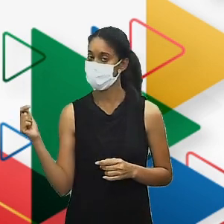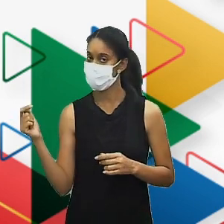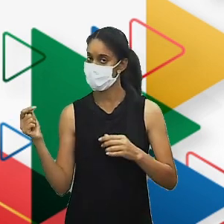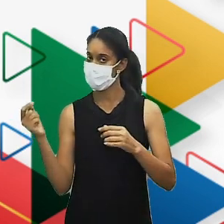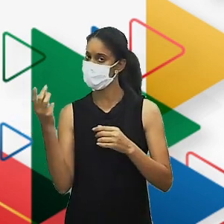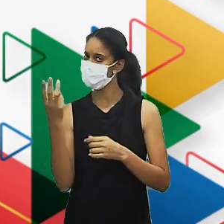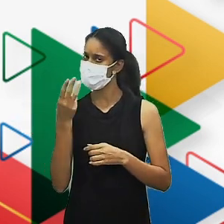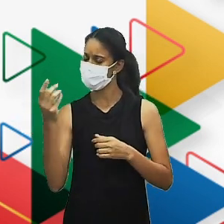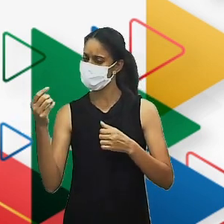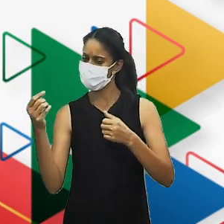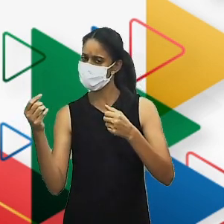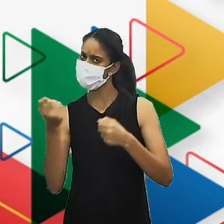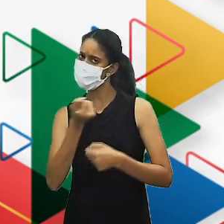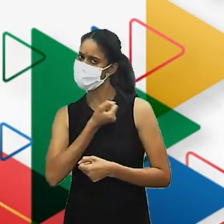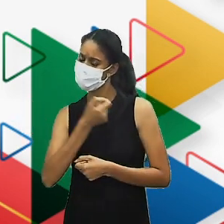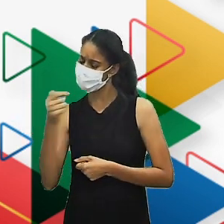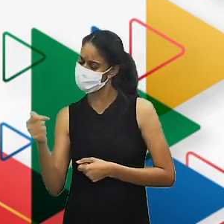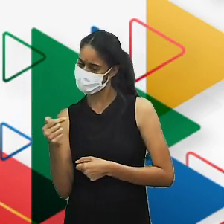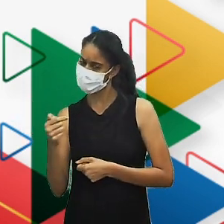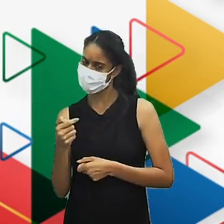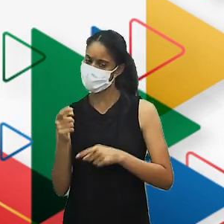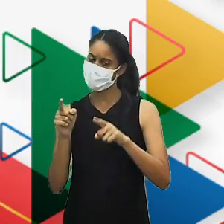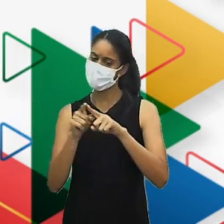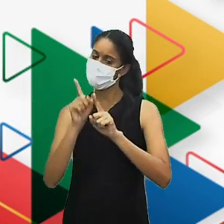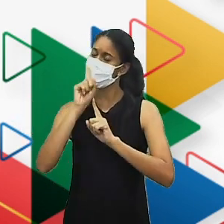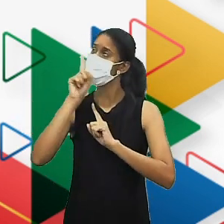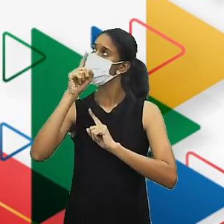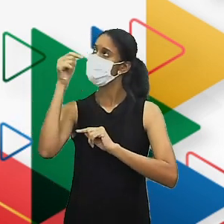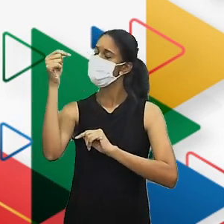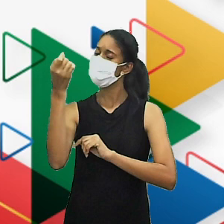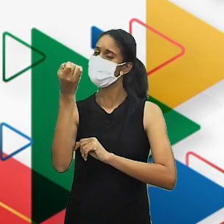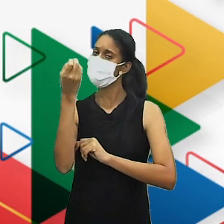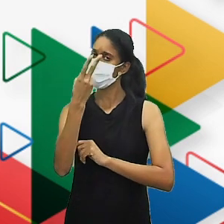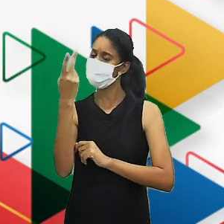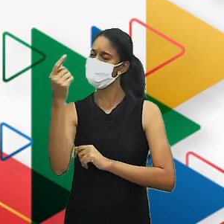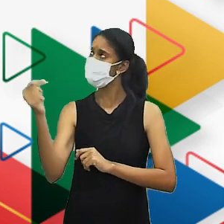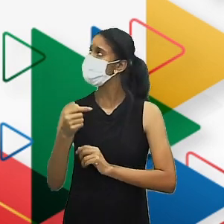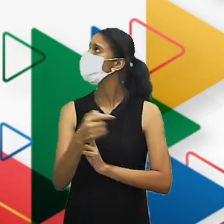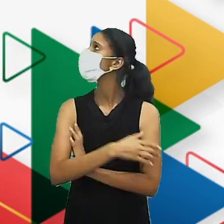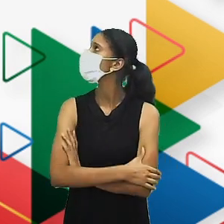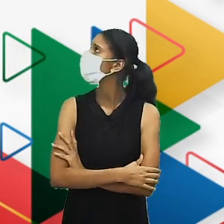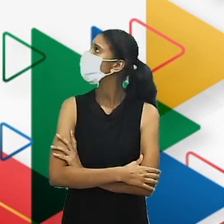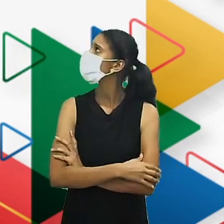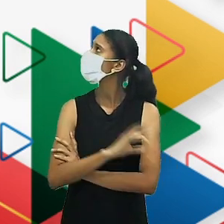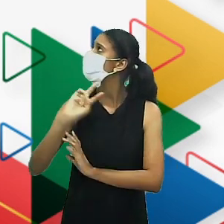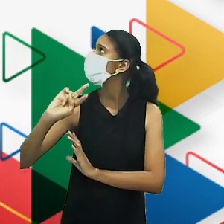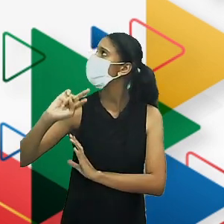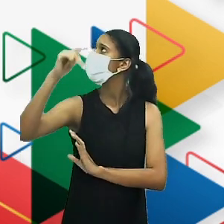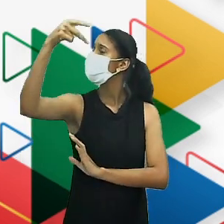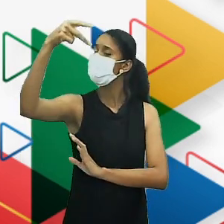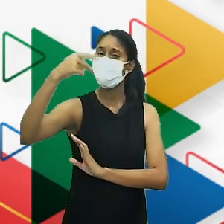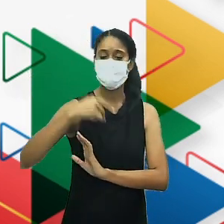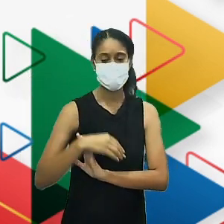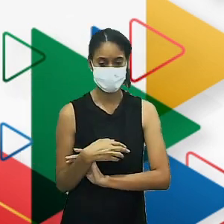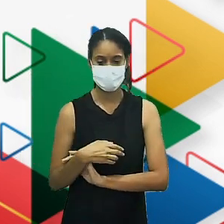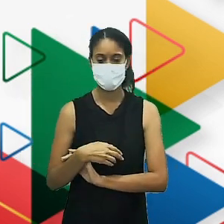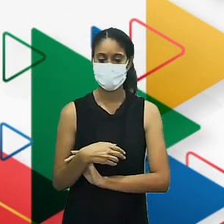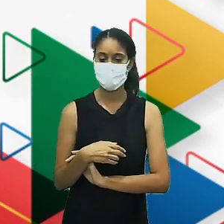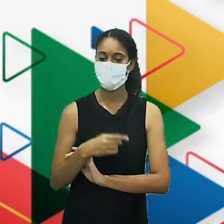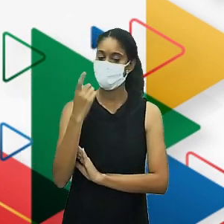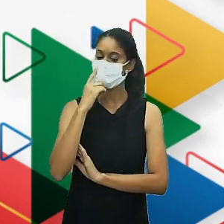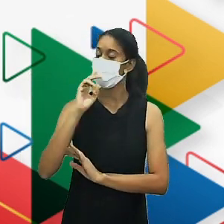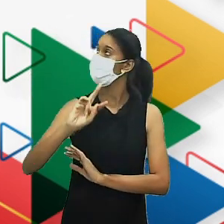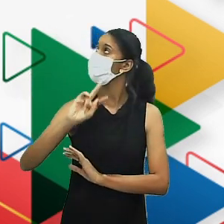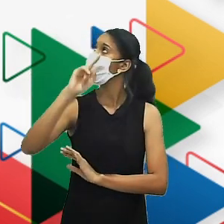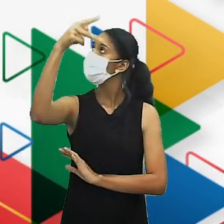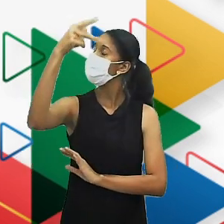tá aqui embaixo do alumínio? Quando eu tenho elementos assim, basta eu inverter o número dele, ó, para cá e para cá, que